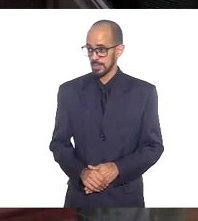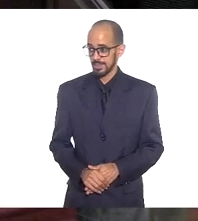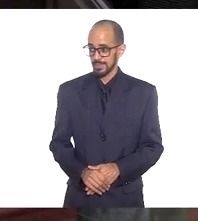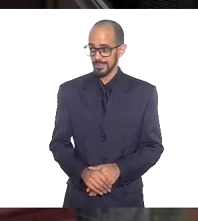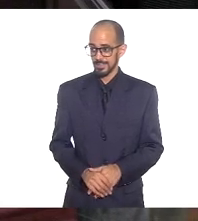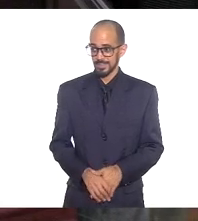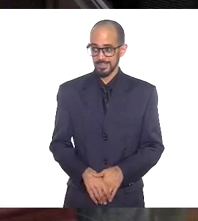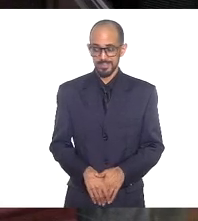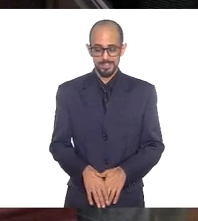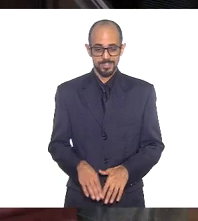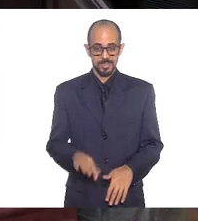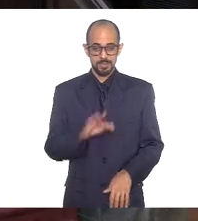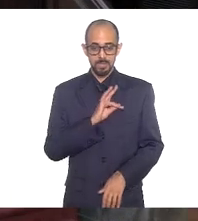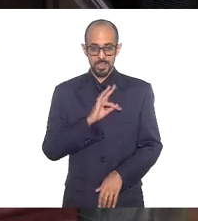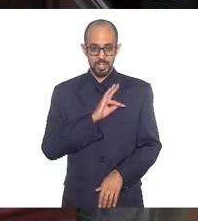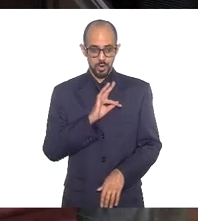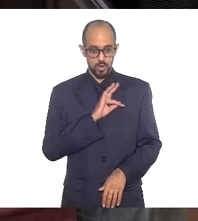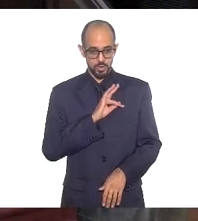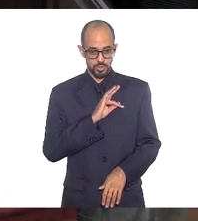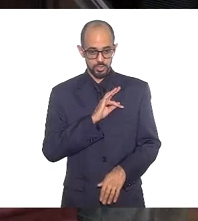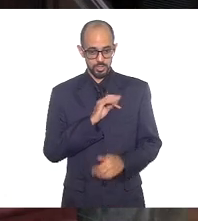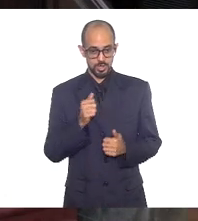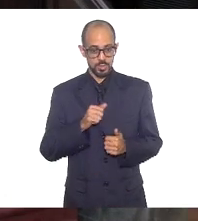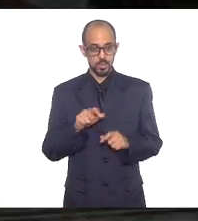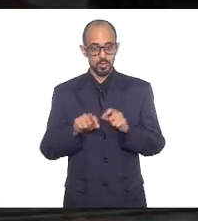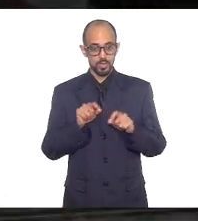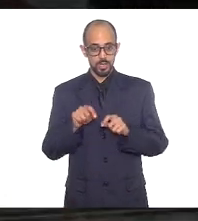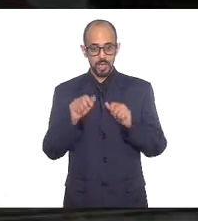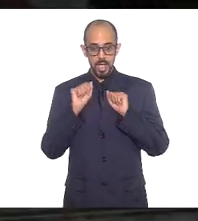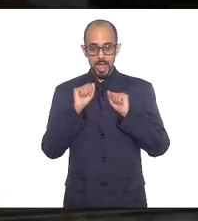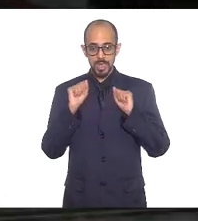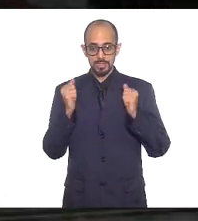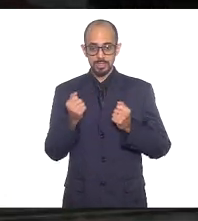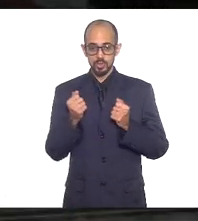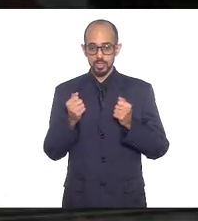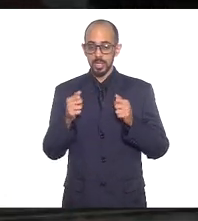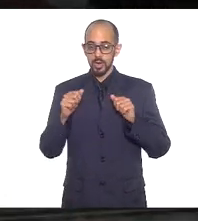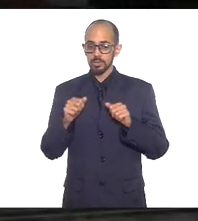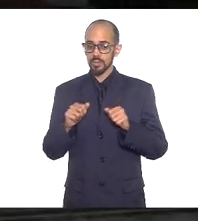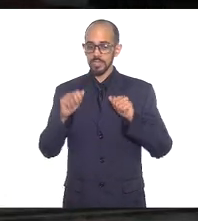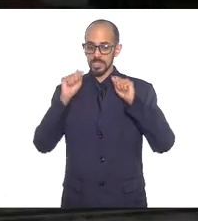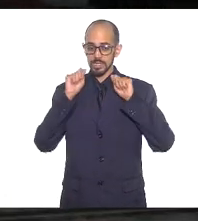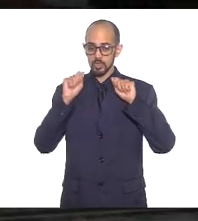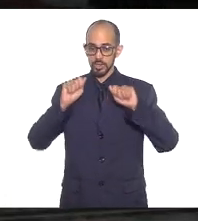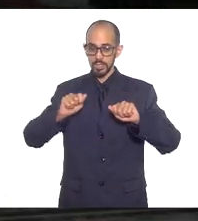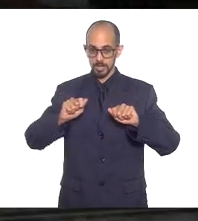Deputada Marta Rocha, a assessoria do presidente, deputado Márcio Canella,